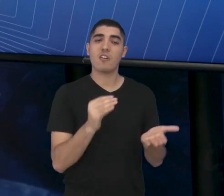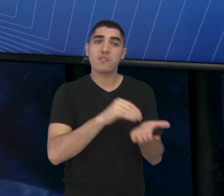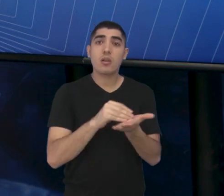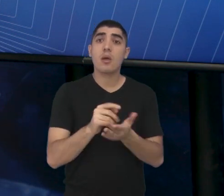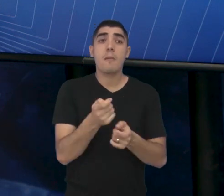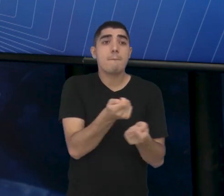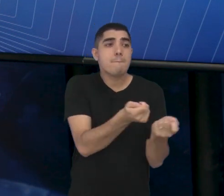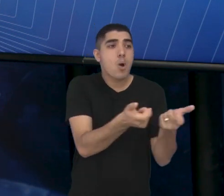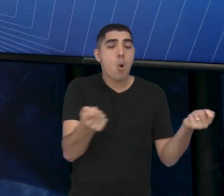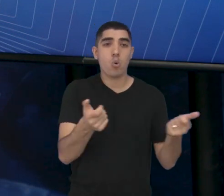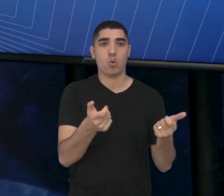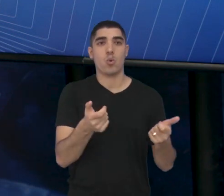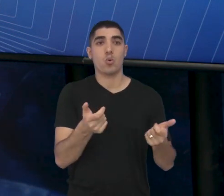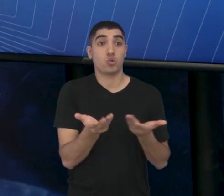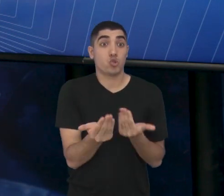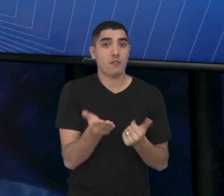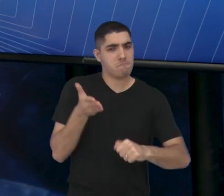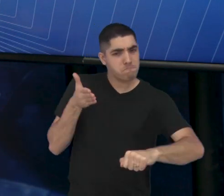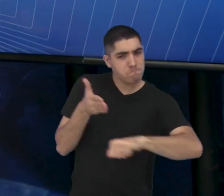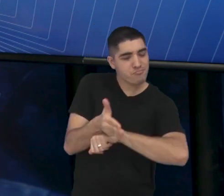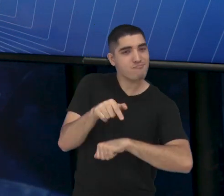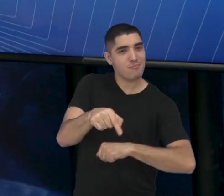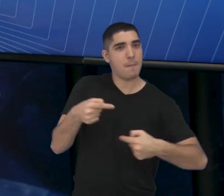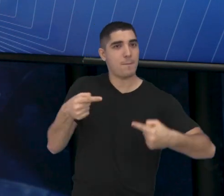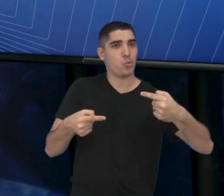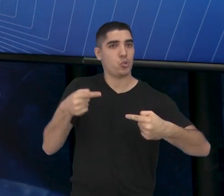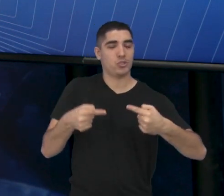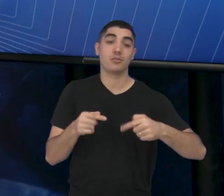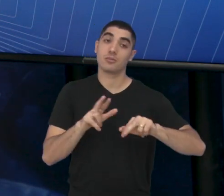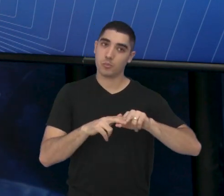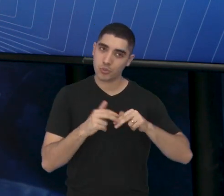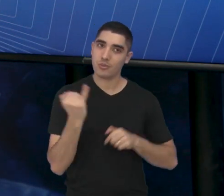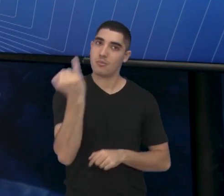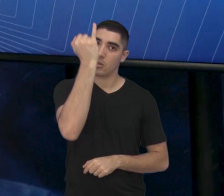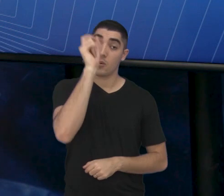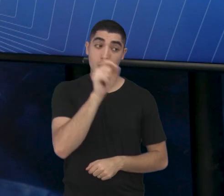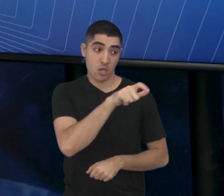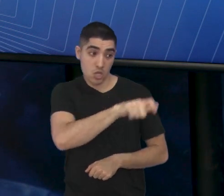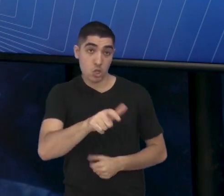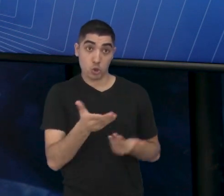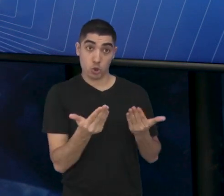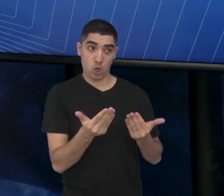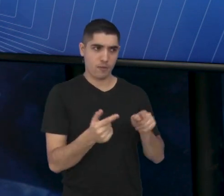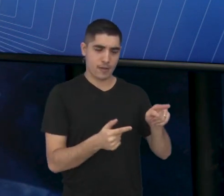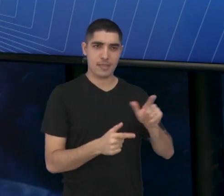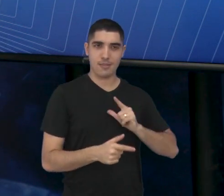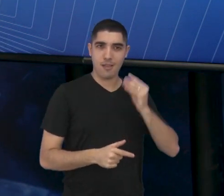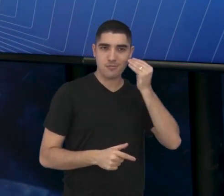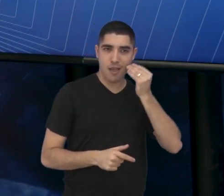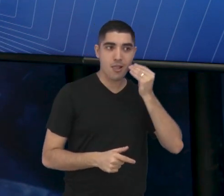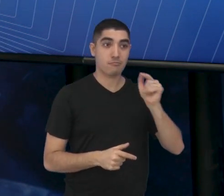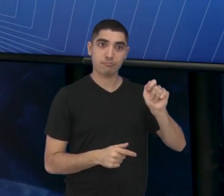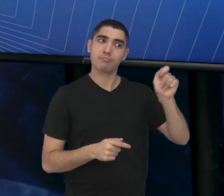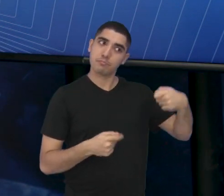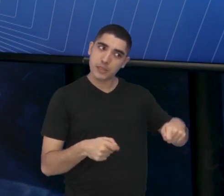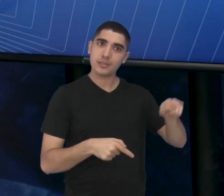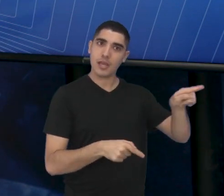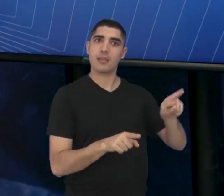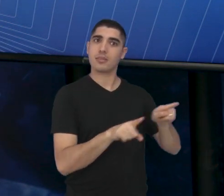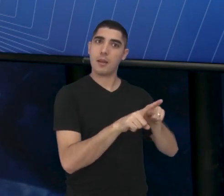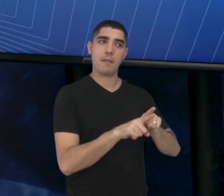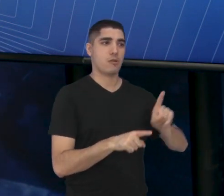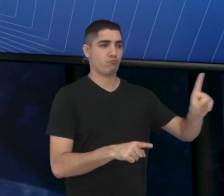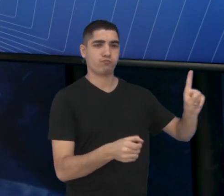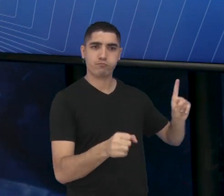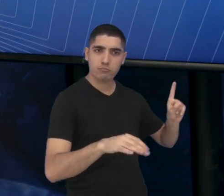participação muito grande de jovens dentro do cenário político. Então também é importante que o jovem que tem mais engajamento participe, que os partidos